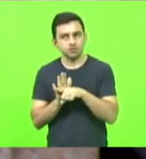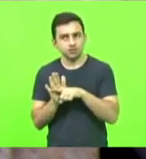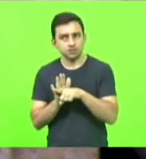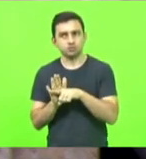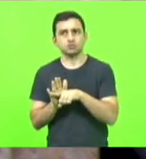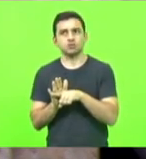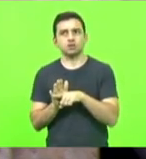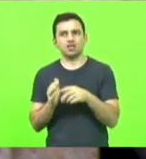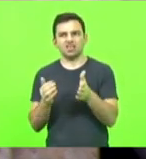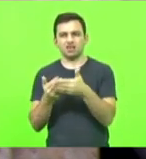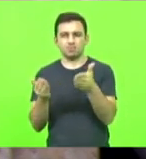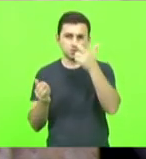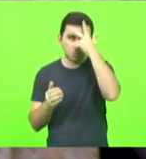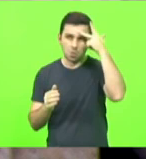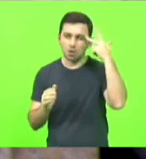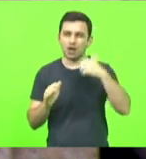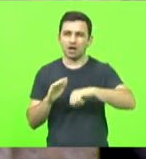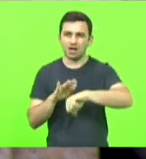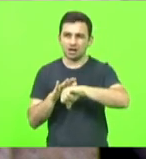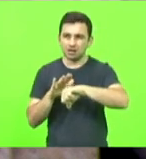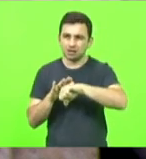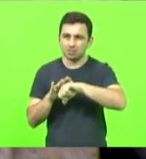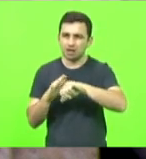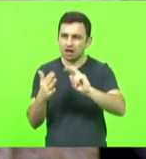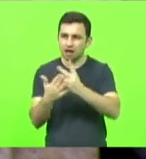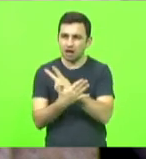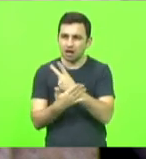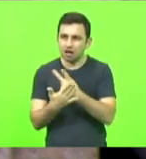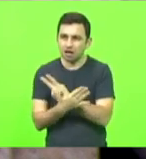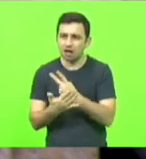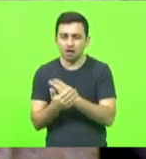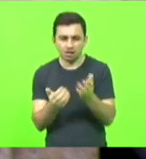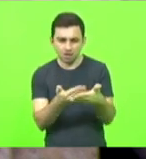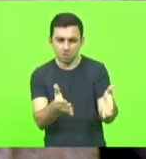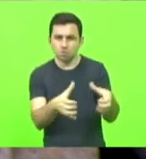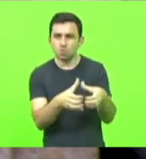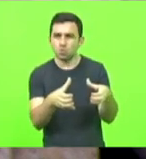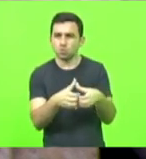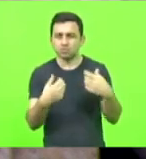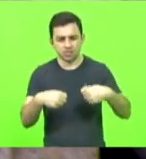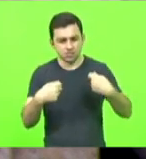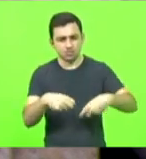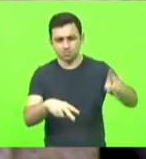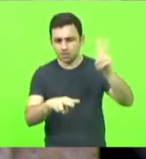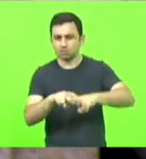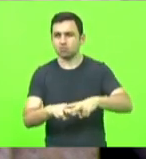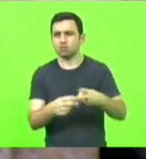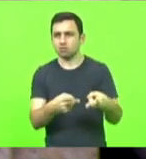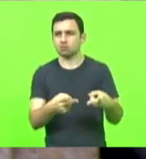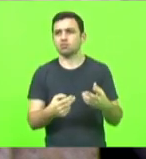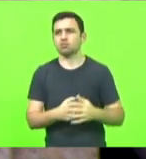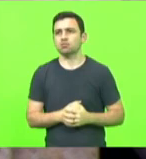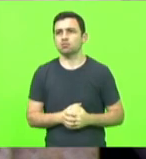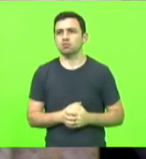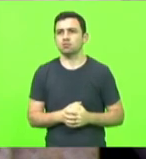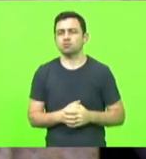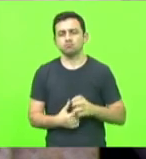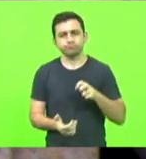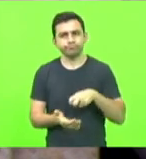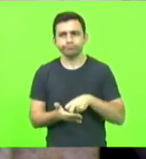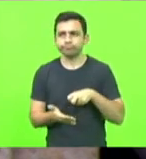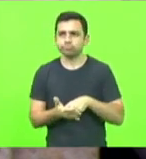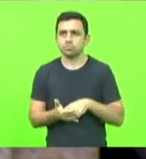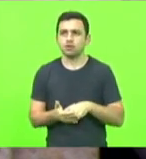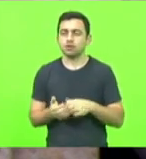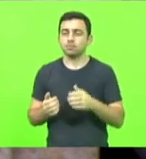esses criminosos que vêm praticando esse crime ali na região há algum tempo sejam presos, que recebam a devida punição e que o